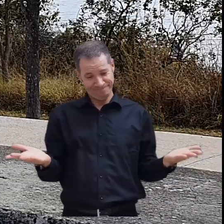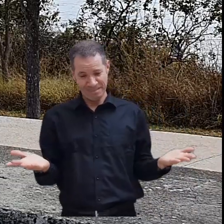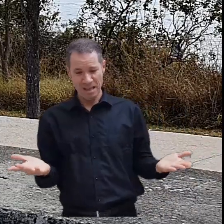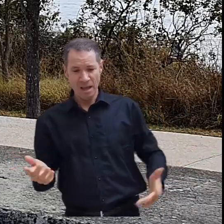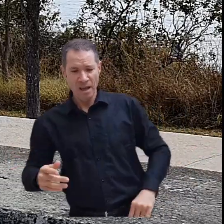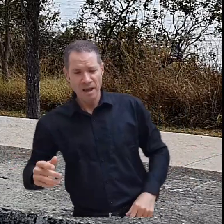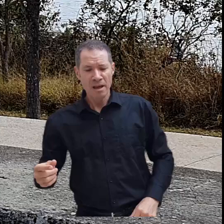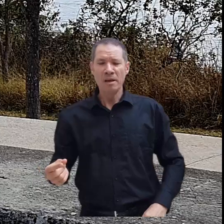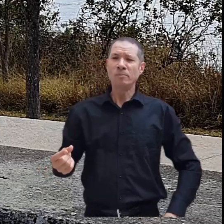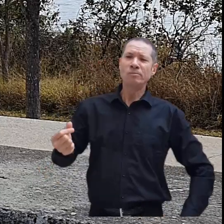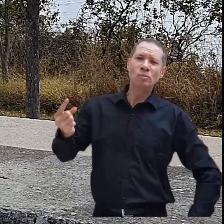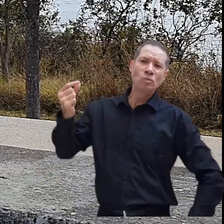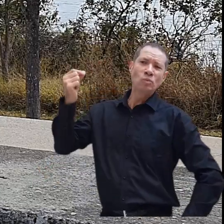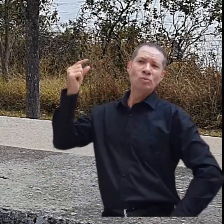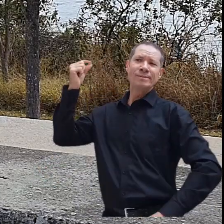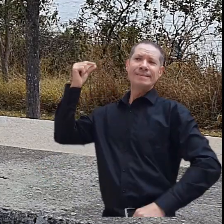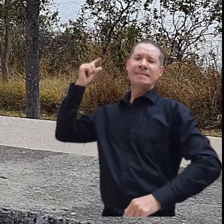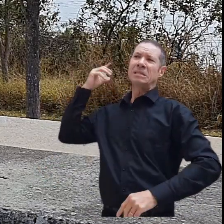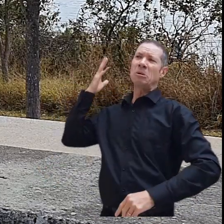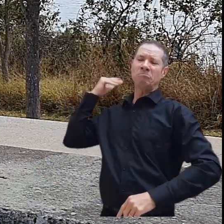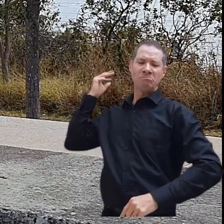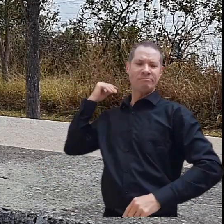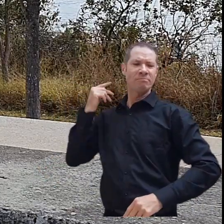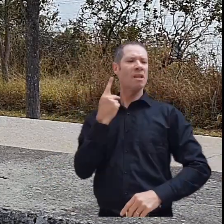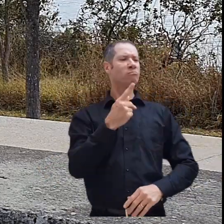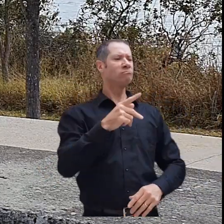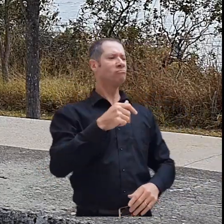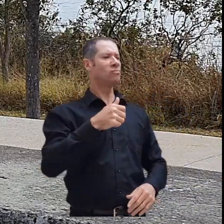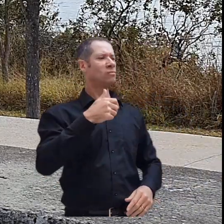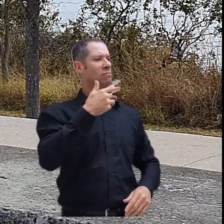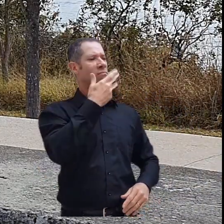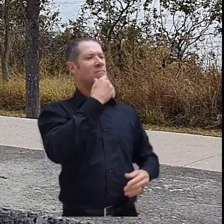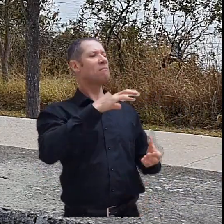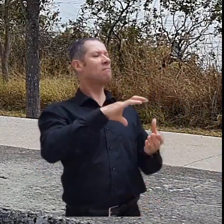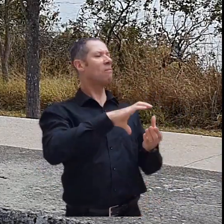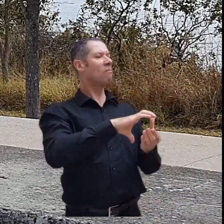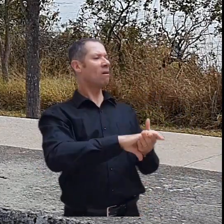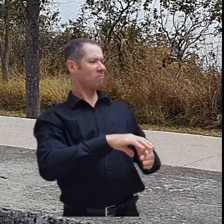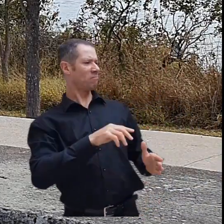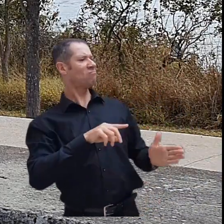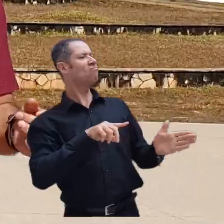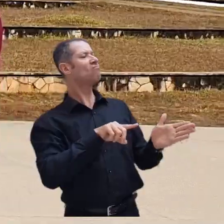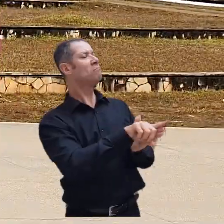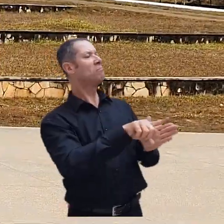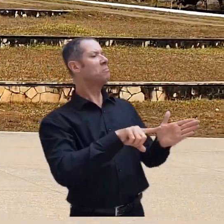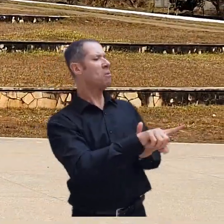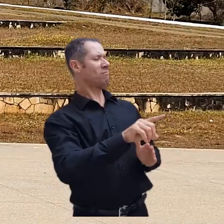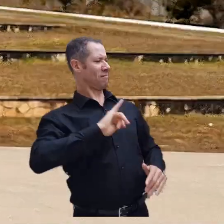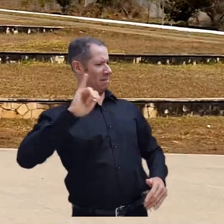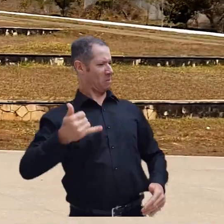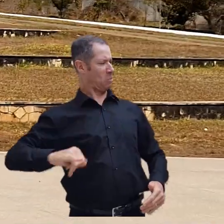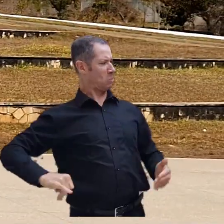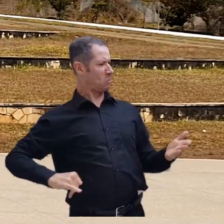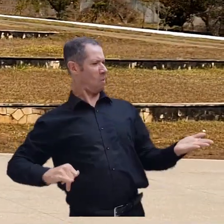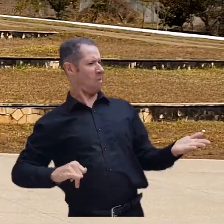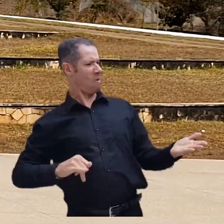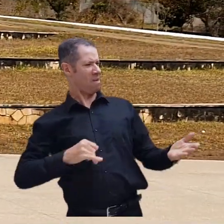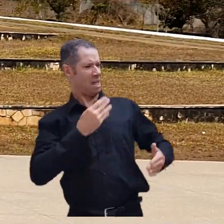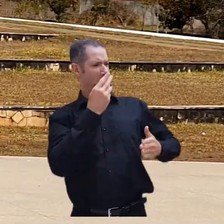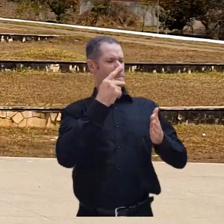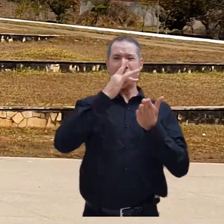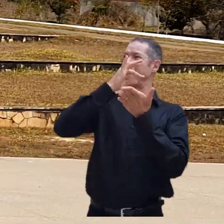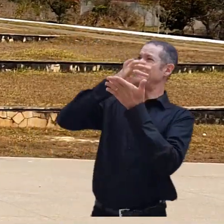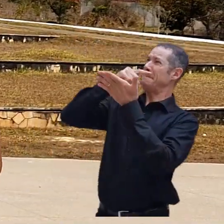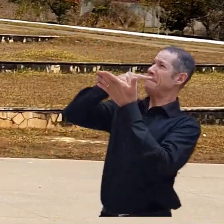Um dia sua mulher assim falou: Jó,